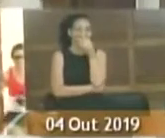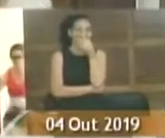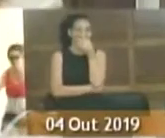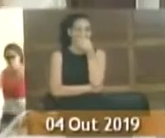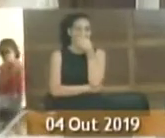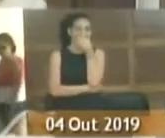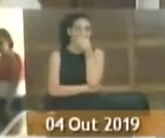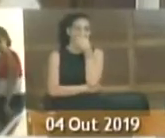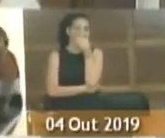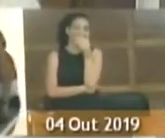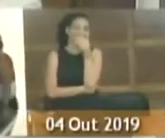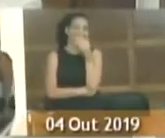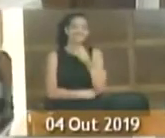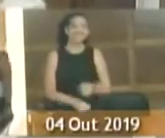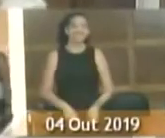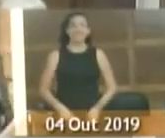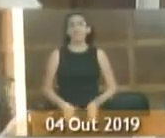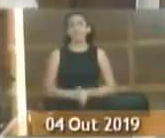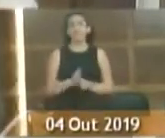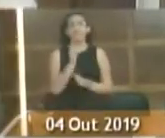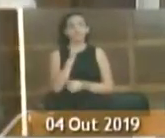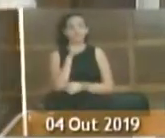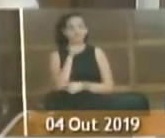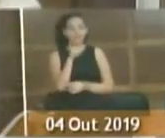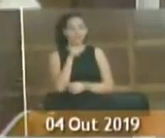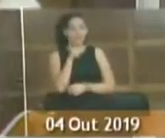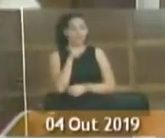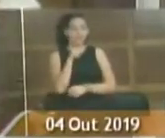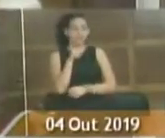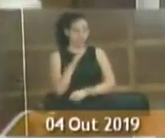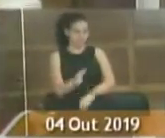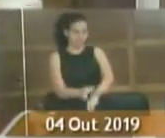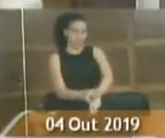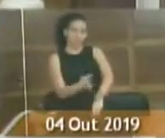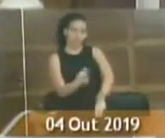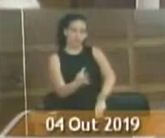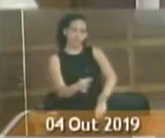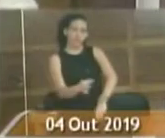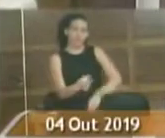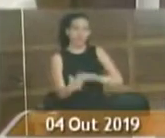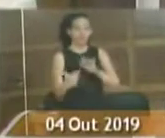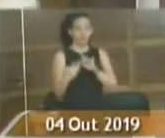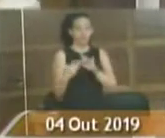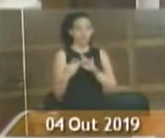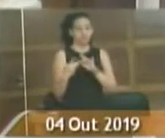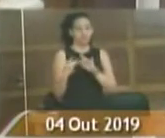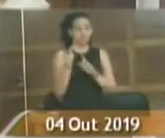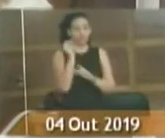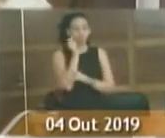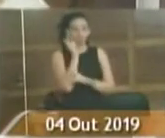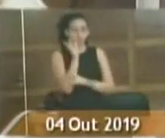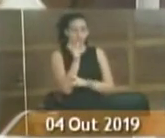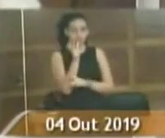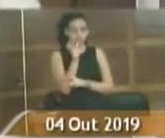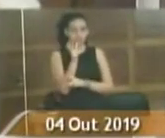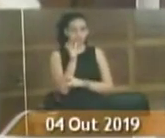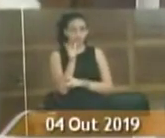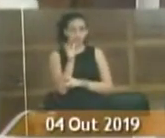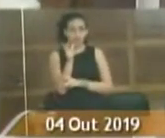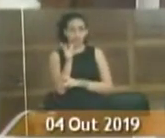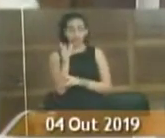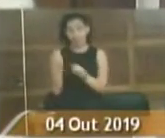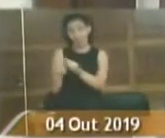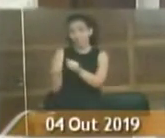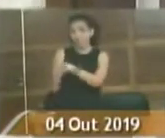sangue. Mas o que que pode acontecer? Você está com uma ferida aberta. Aí vai ser contato. Mas contato com lesão aberta,